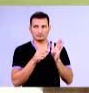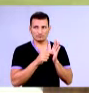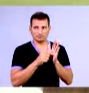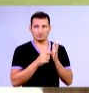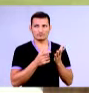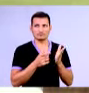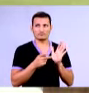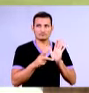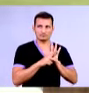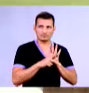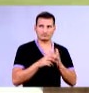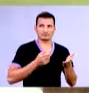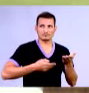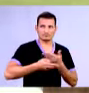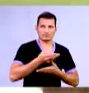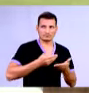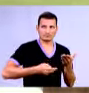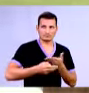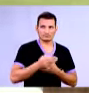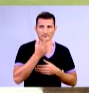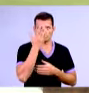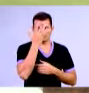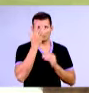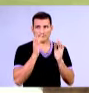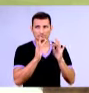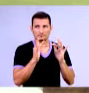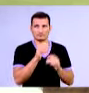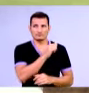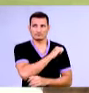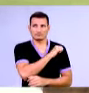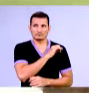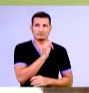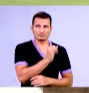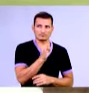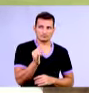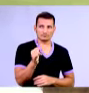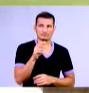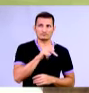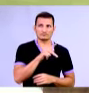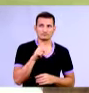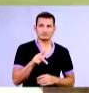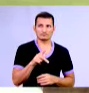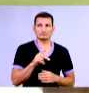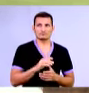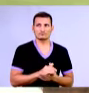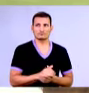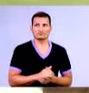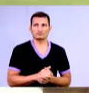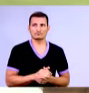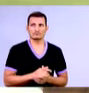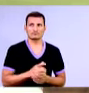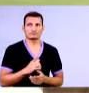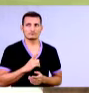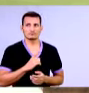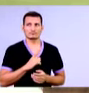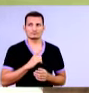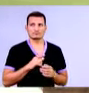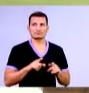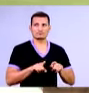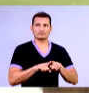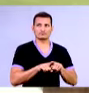interação, facilitando o contato dos alunos com os tutores, com os professores. E temos em si